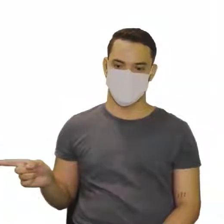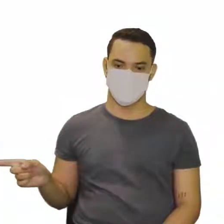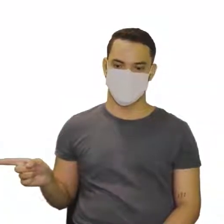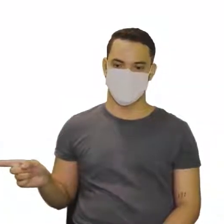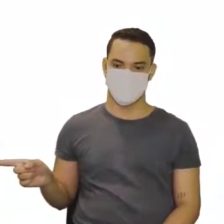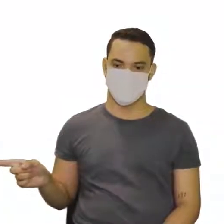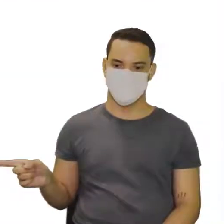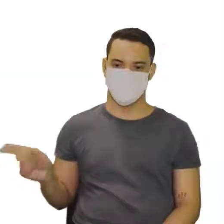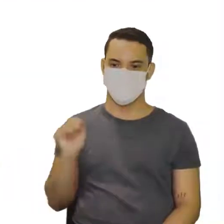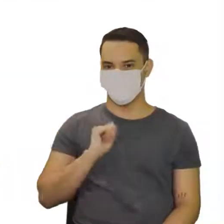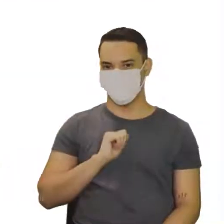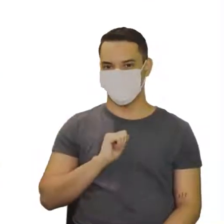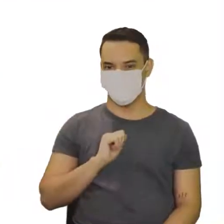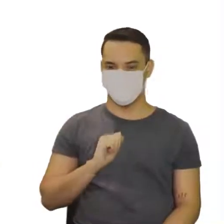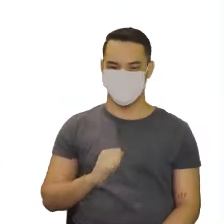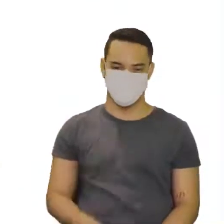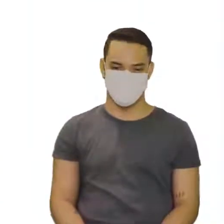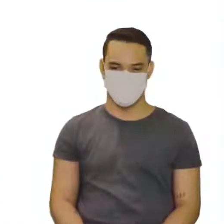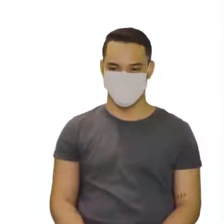aí na telinha para vocês.